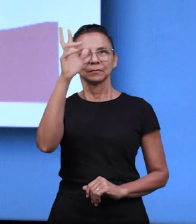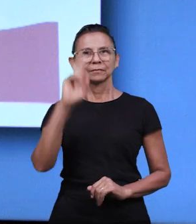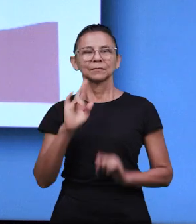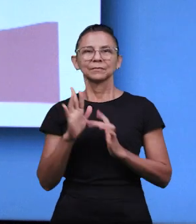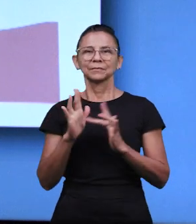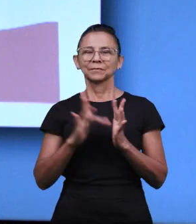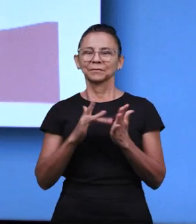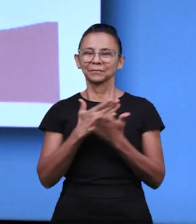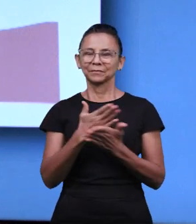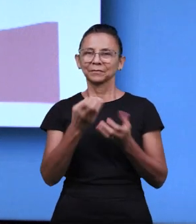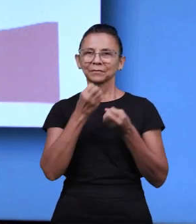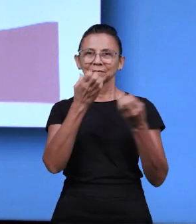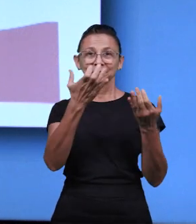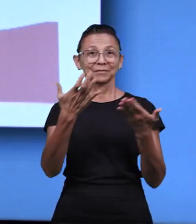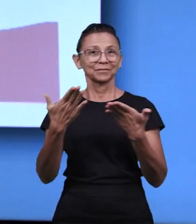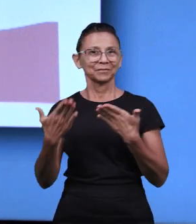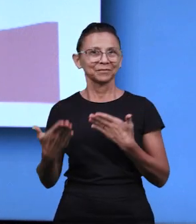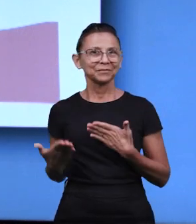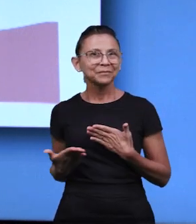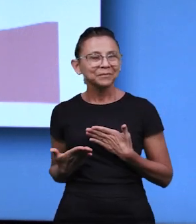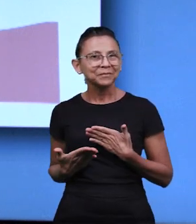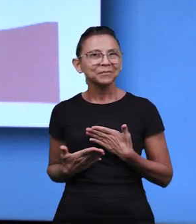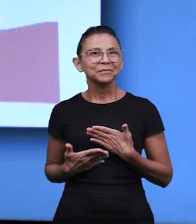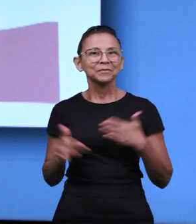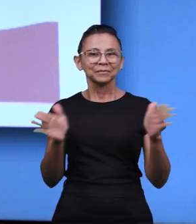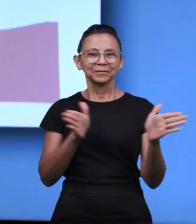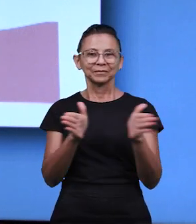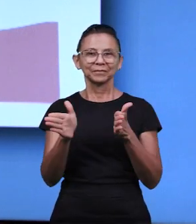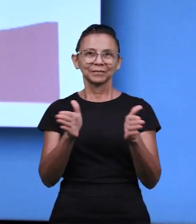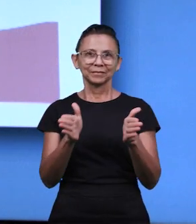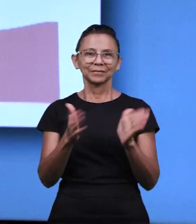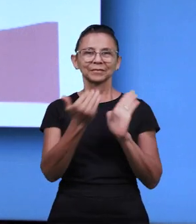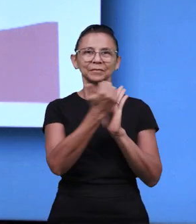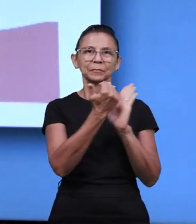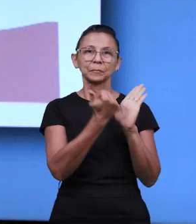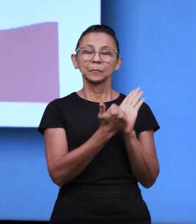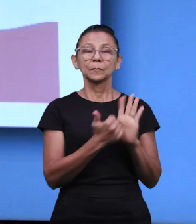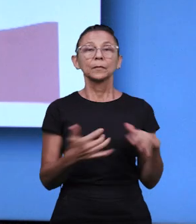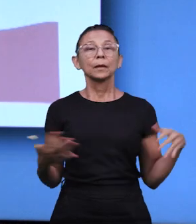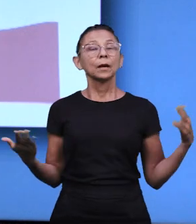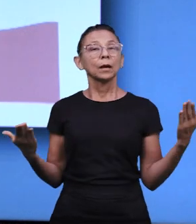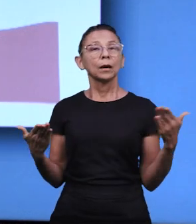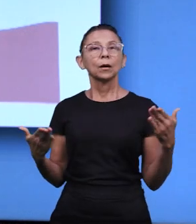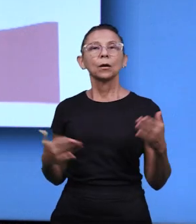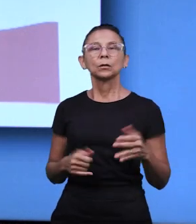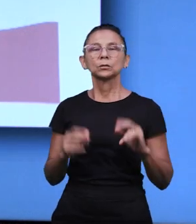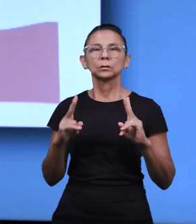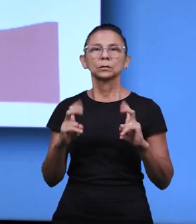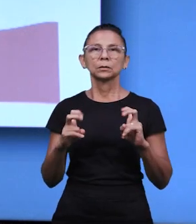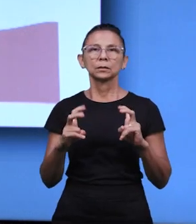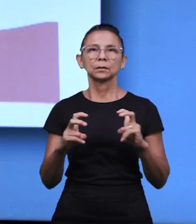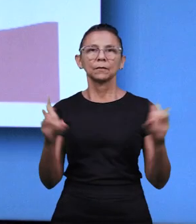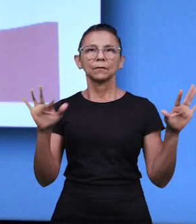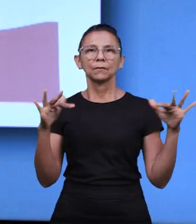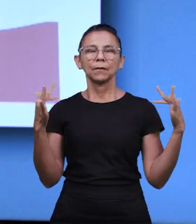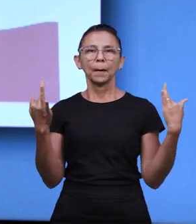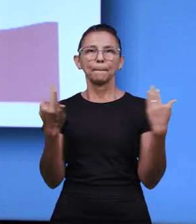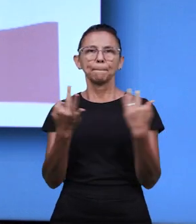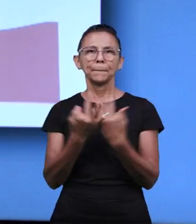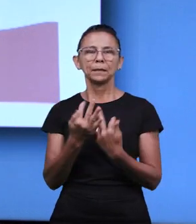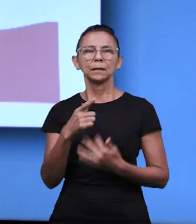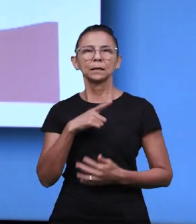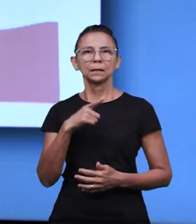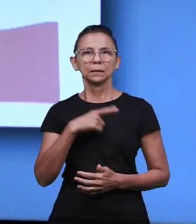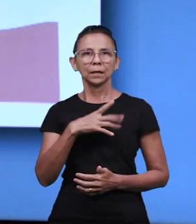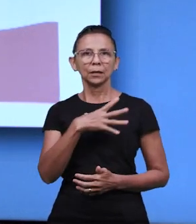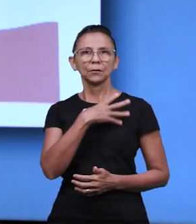Meus irmãos, a paz do Senhor Jesus, sejam muito bem-vindos ao quadro da acessibilidade. Hoje o nosso tema é sobre as